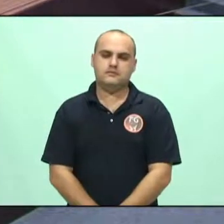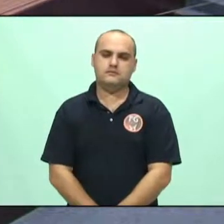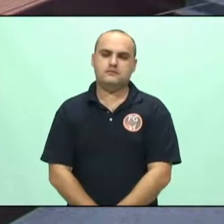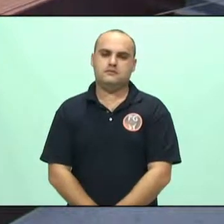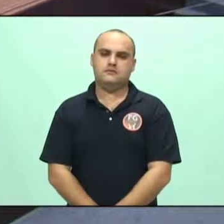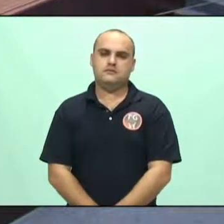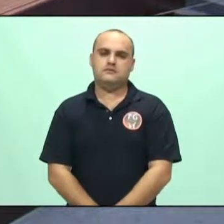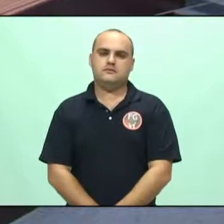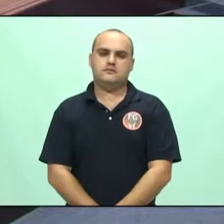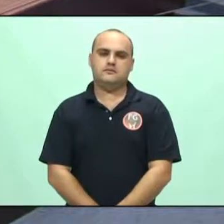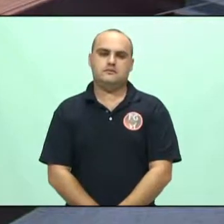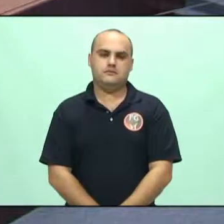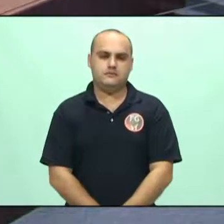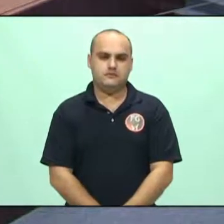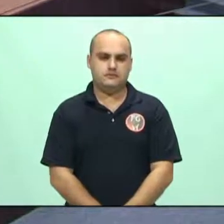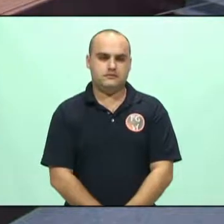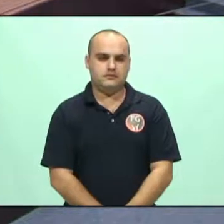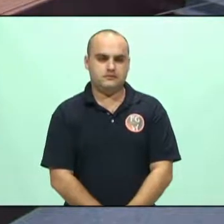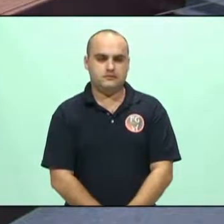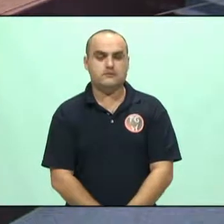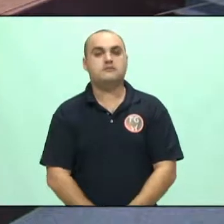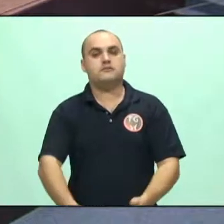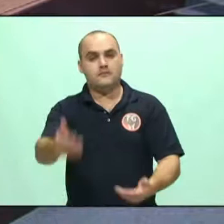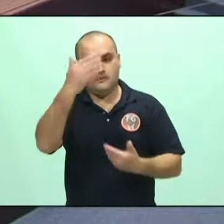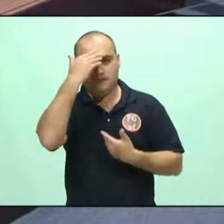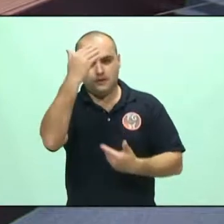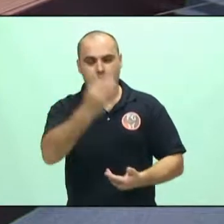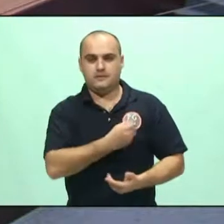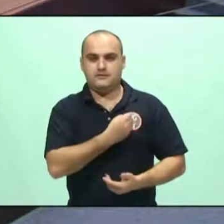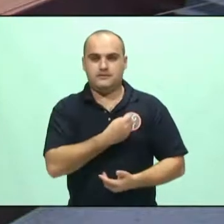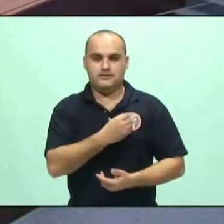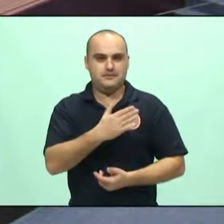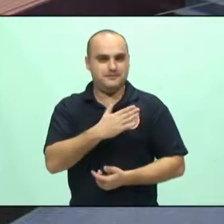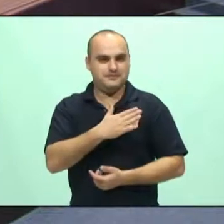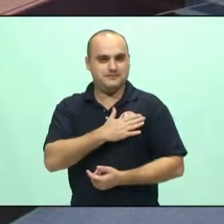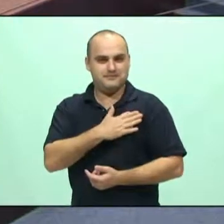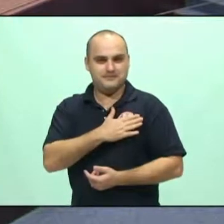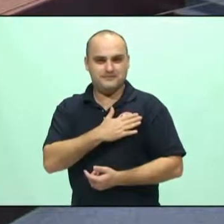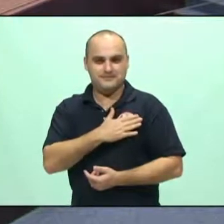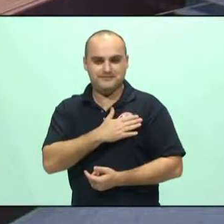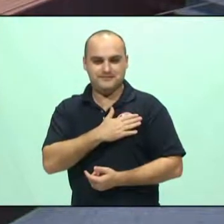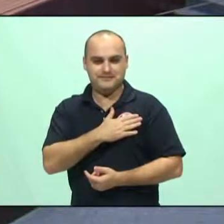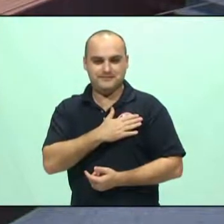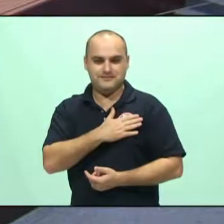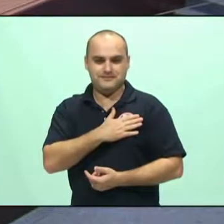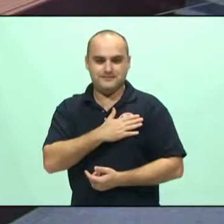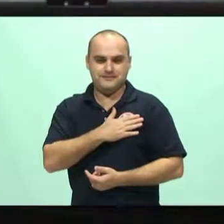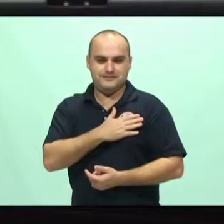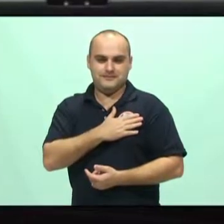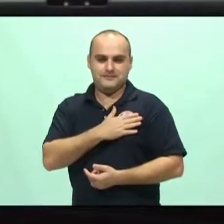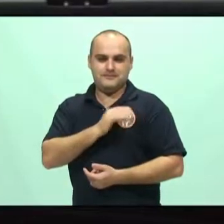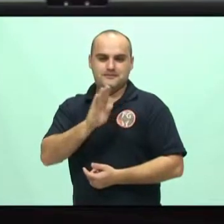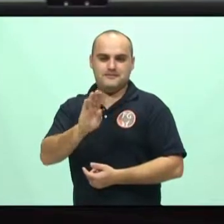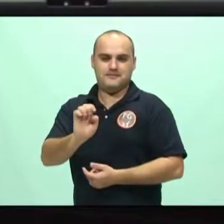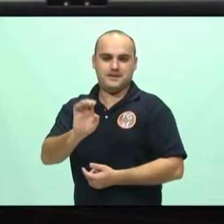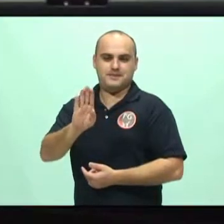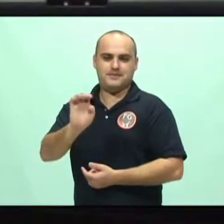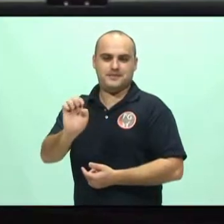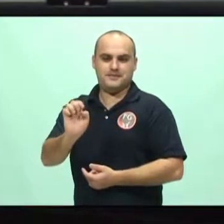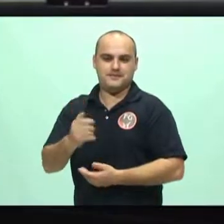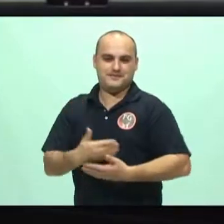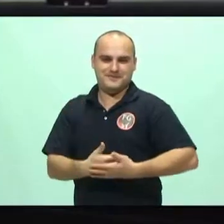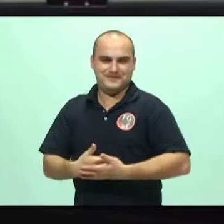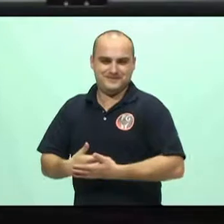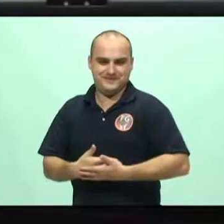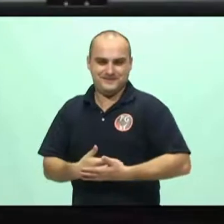quanto vocês votam quer agradecer a presença do meu bebê meu bebê que se faz presente hoje na sessão